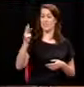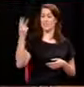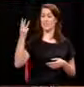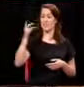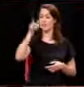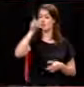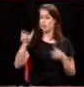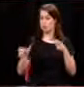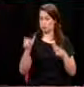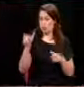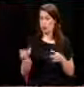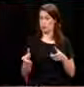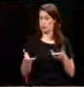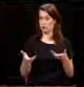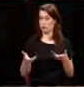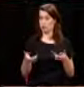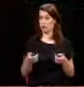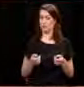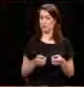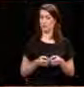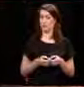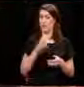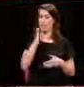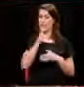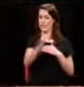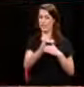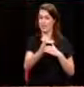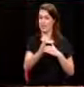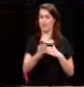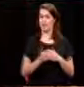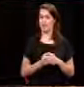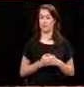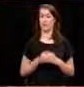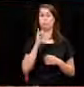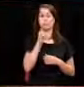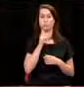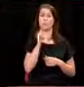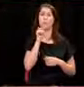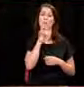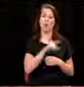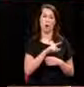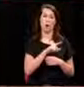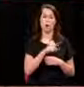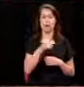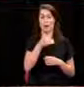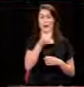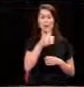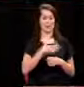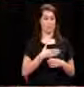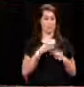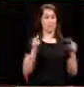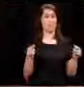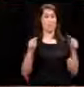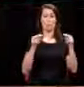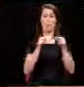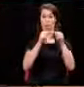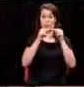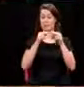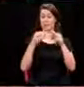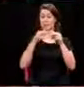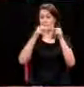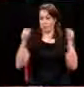bidirecional, online, onde o surdo está a falar com a linha do Benfica, com o intérprete no meio a traduzir